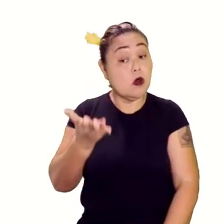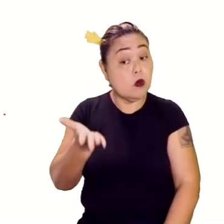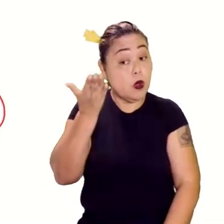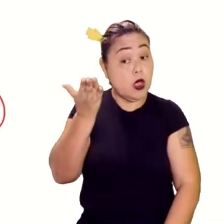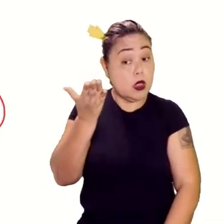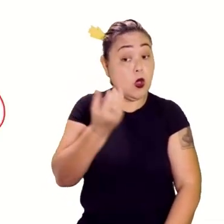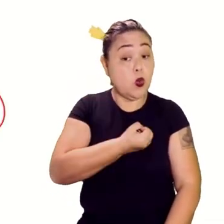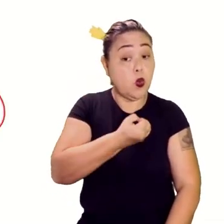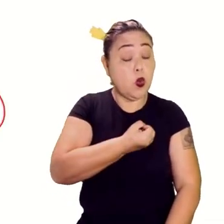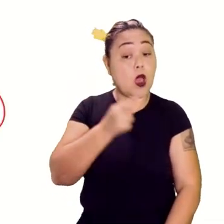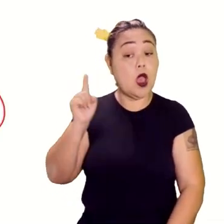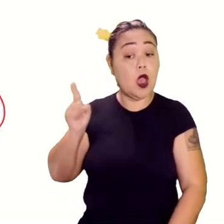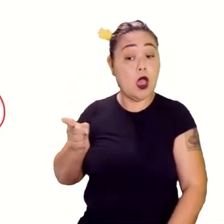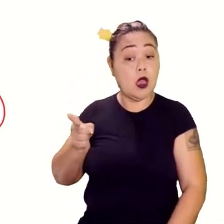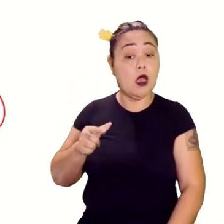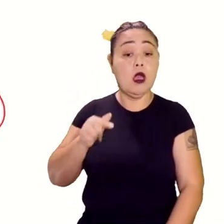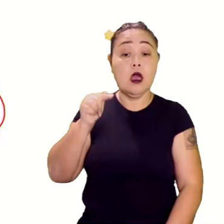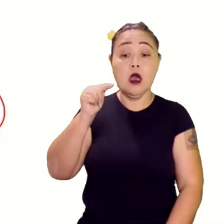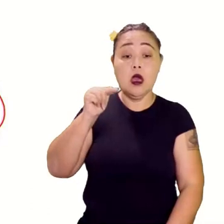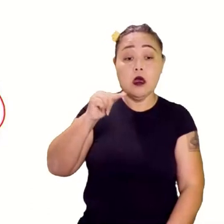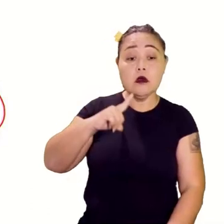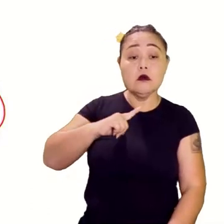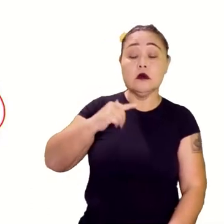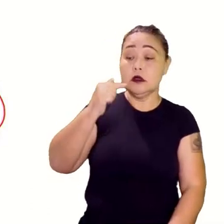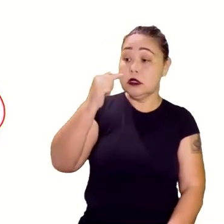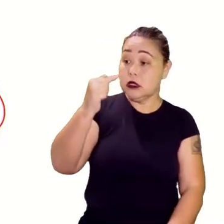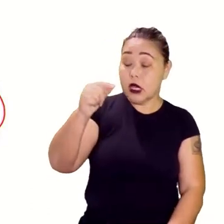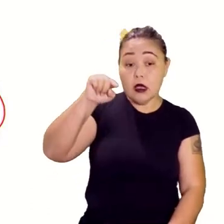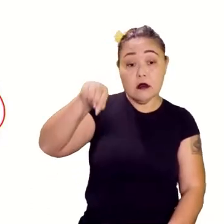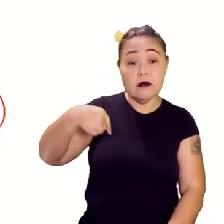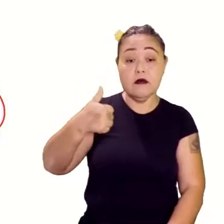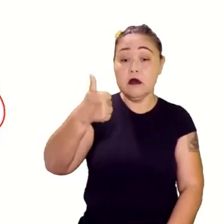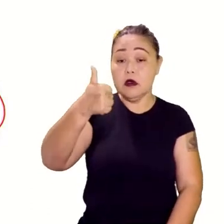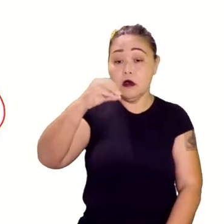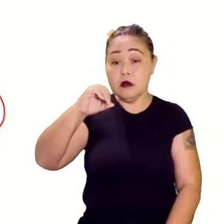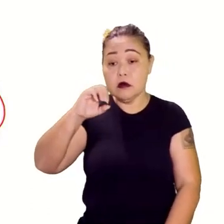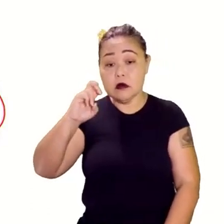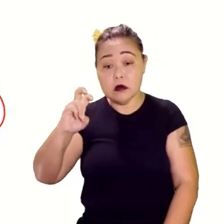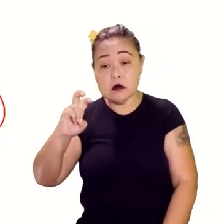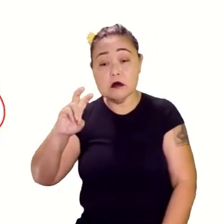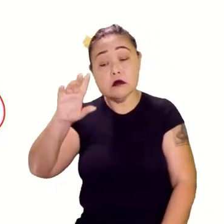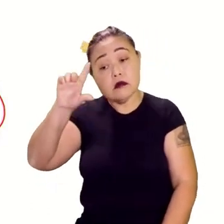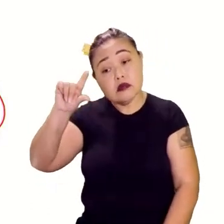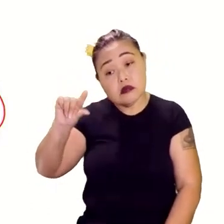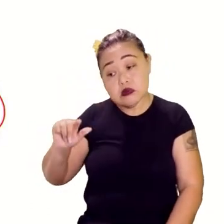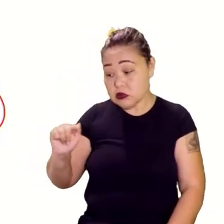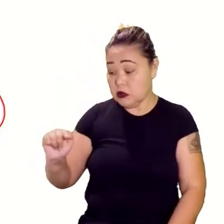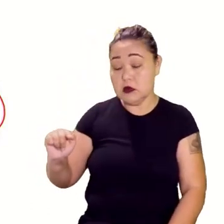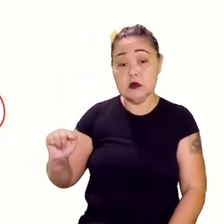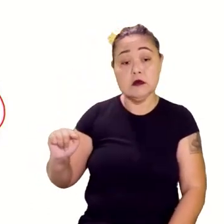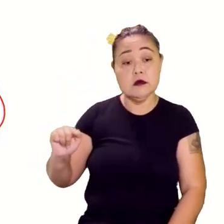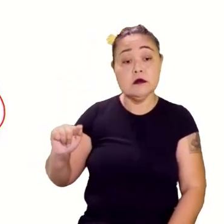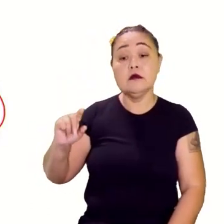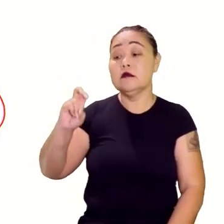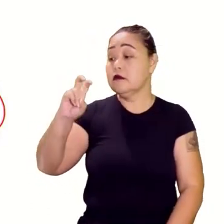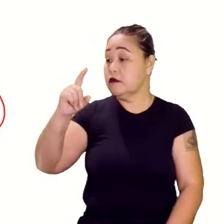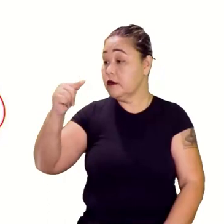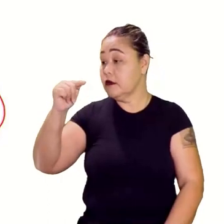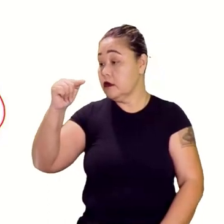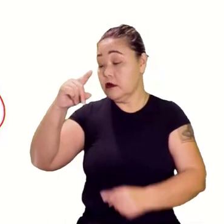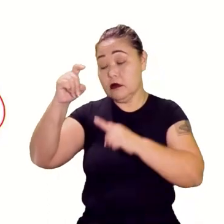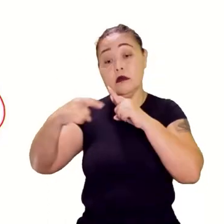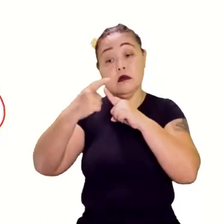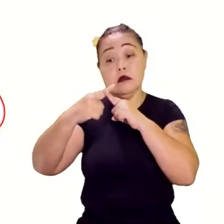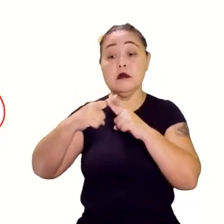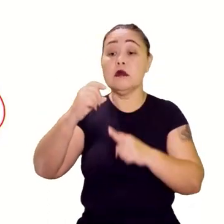o número. Aqui eu tenho 7,105, eu vou trazer ele para baixo um pouquinho, 7. E 7 vezes 500 vai